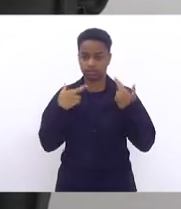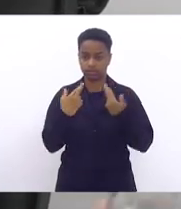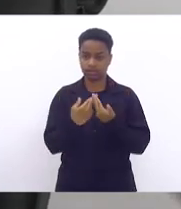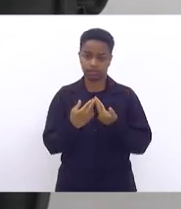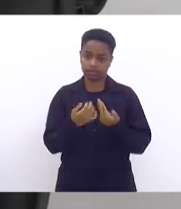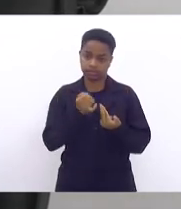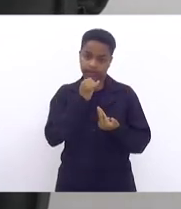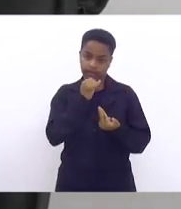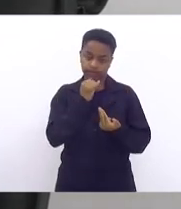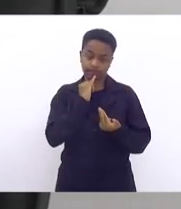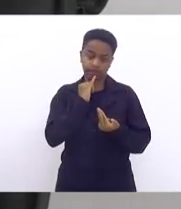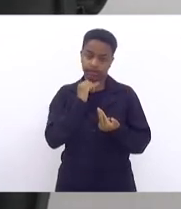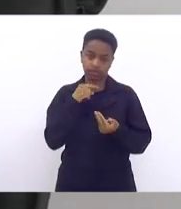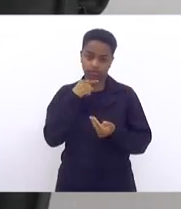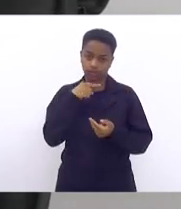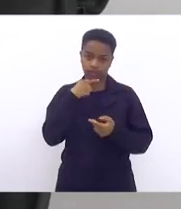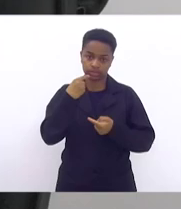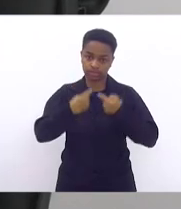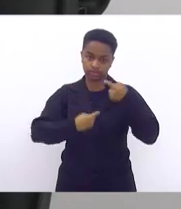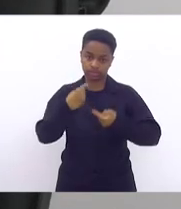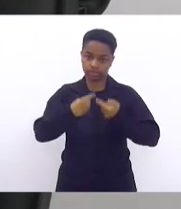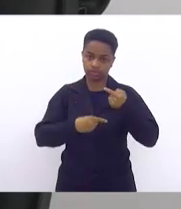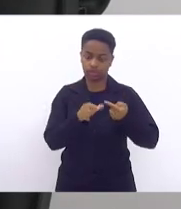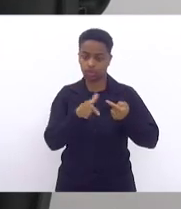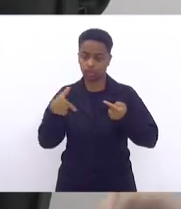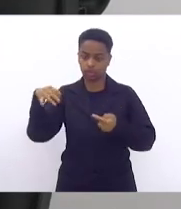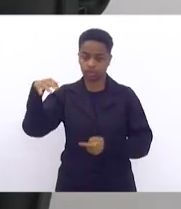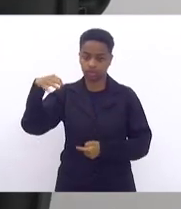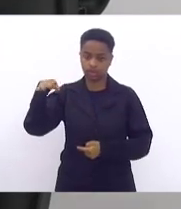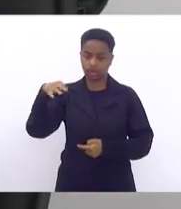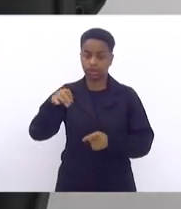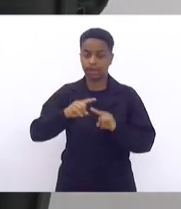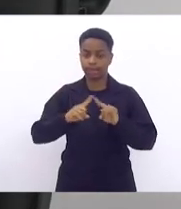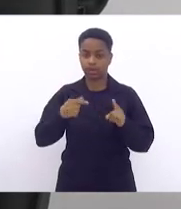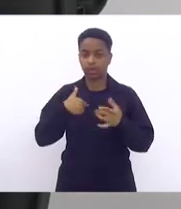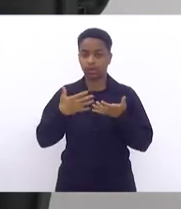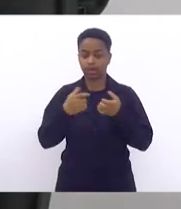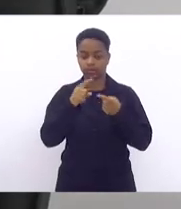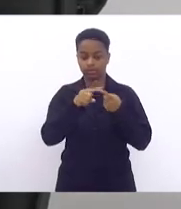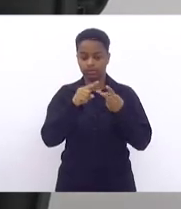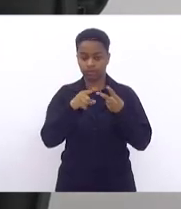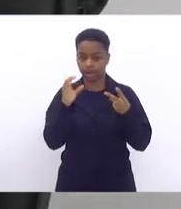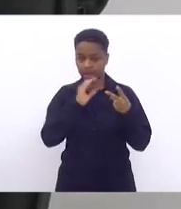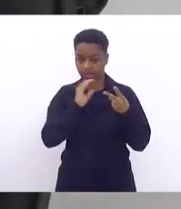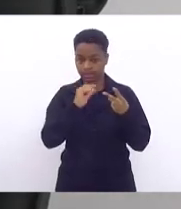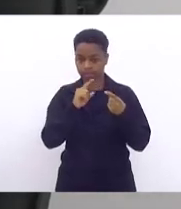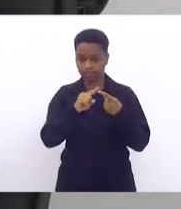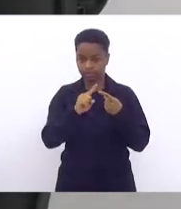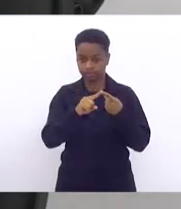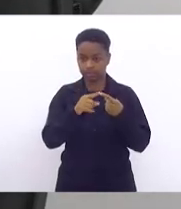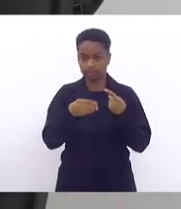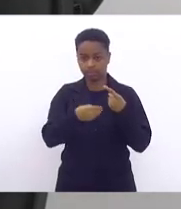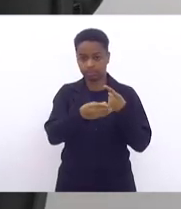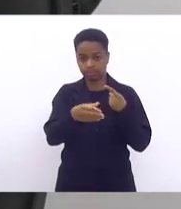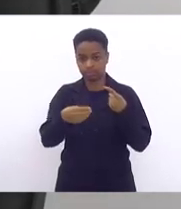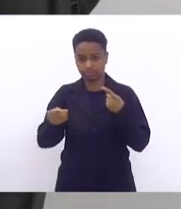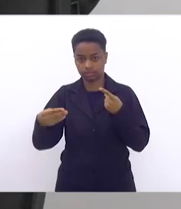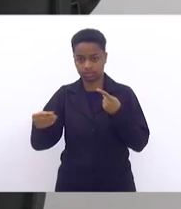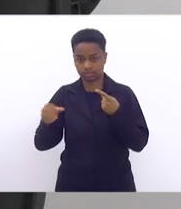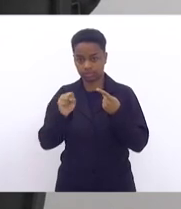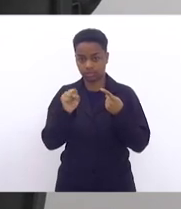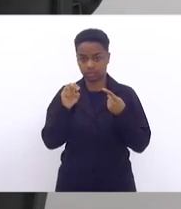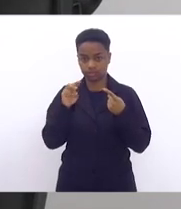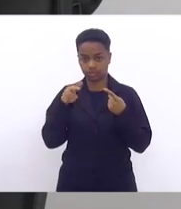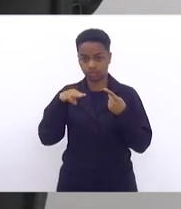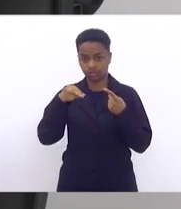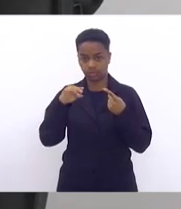gente não vai conseguir avançar na extraordinária, mas eu queria falar duas questões rápidas aqui. Primeiro, distribuir as súmulas que a gente